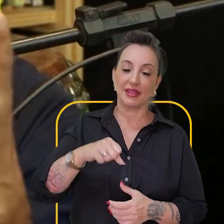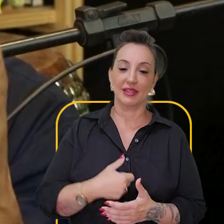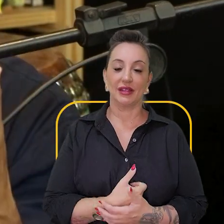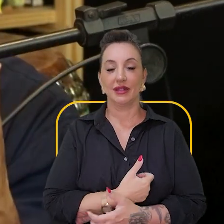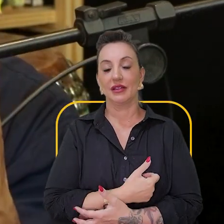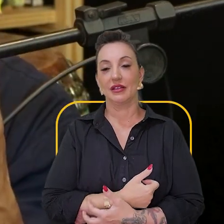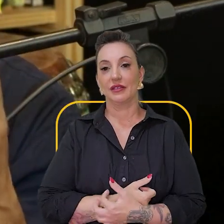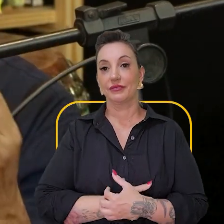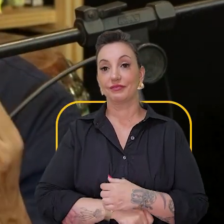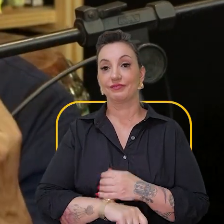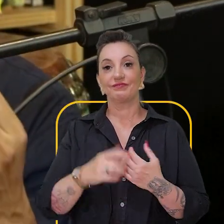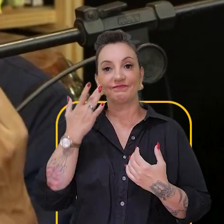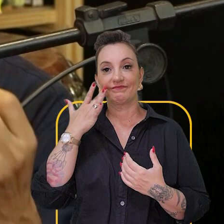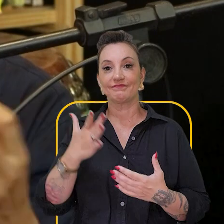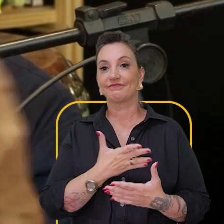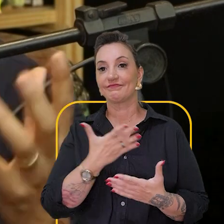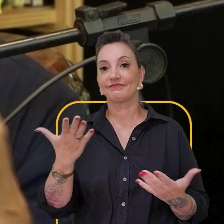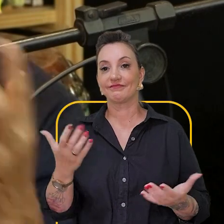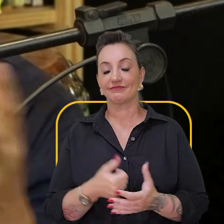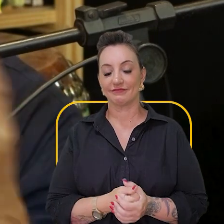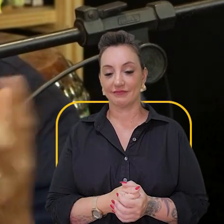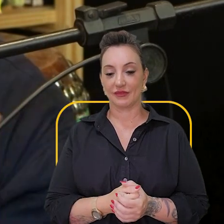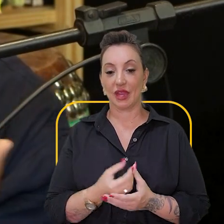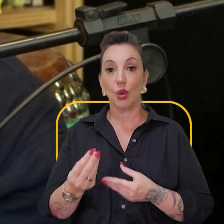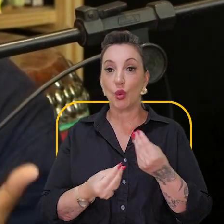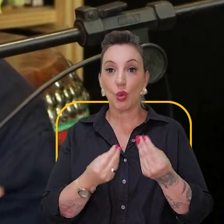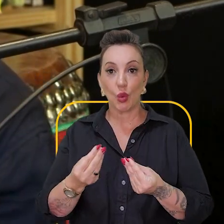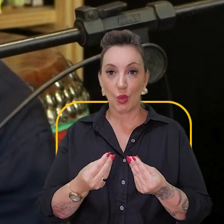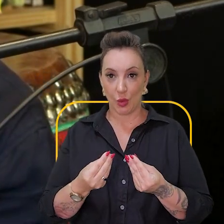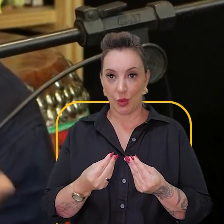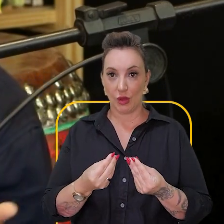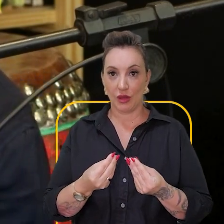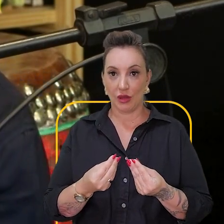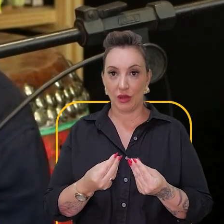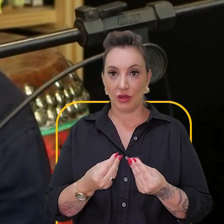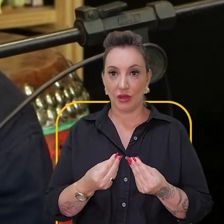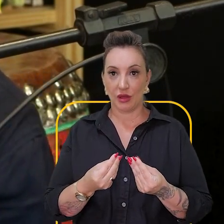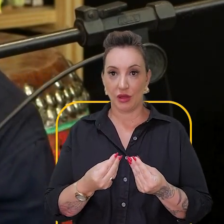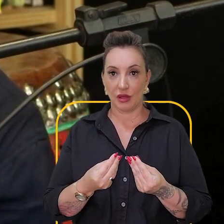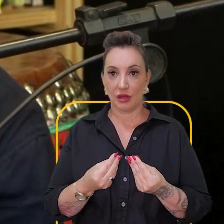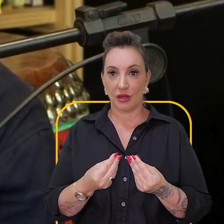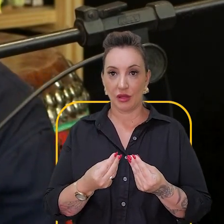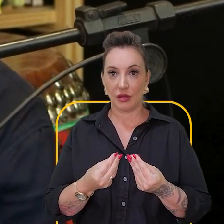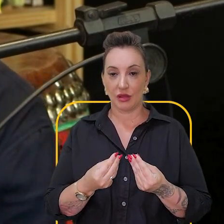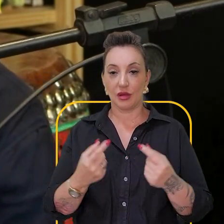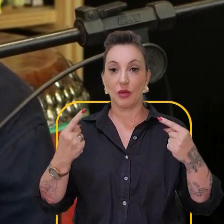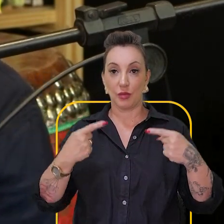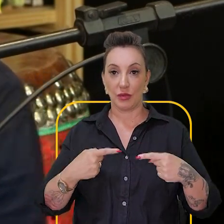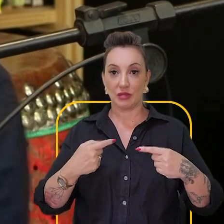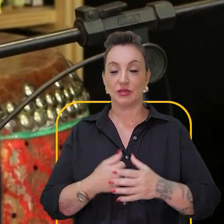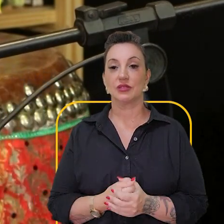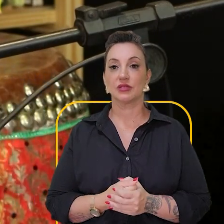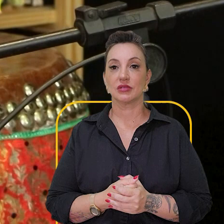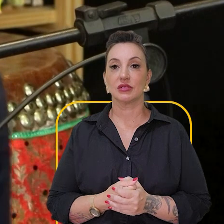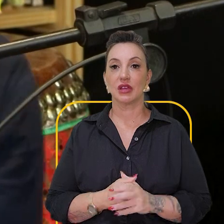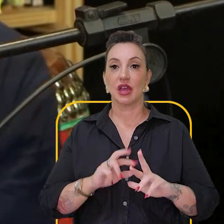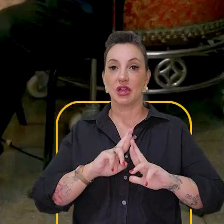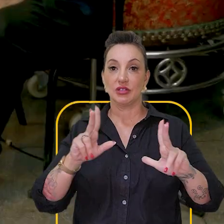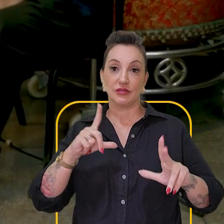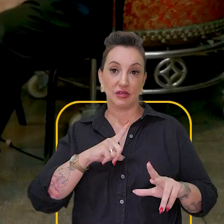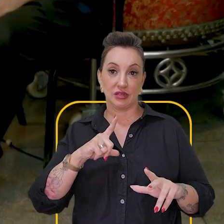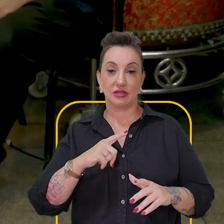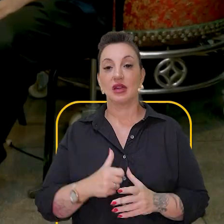você falasse um pouco para quem tá nos ouvindo qual que qual é a diferença Quais são as diferenças das dessas competições